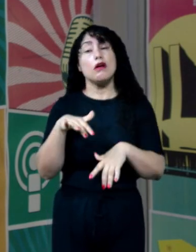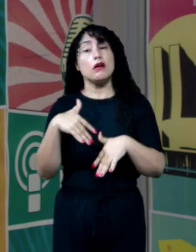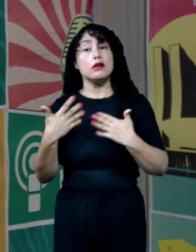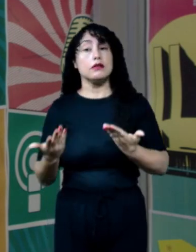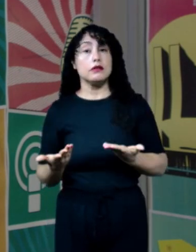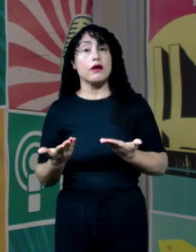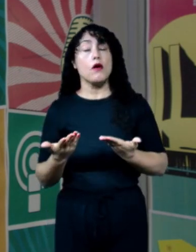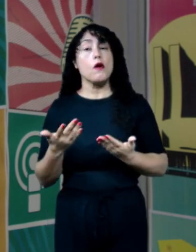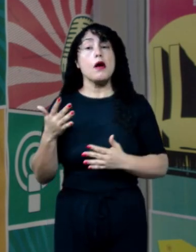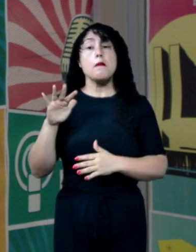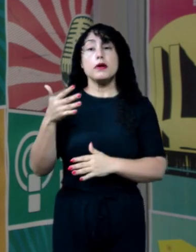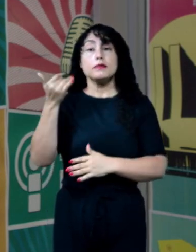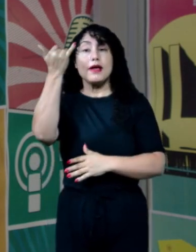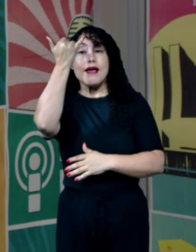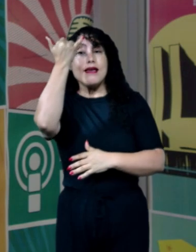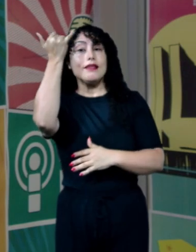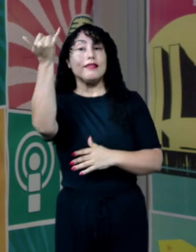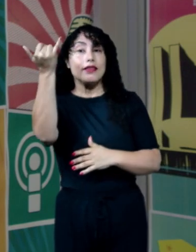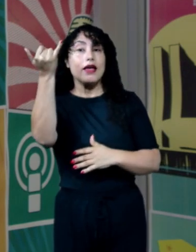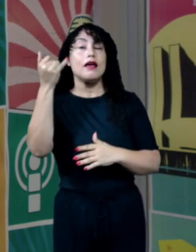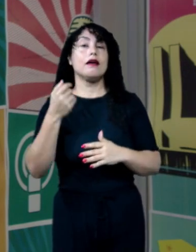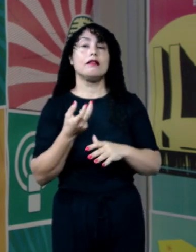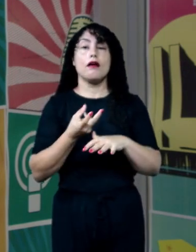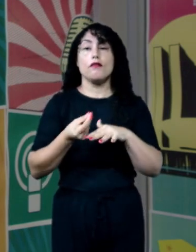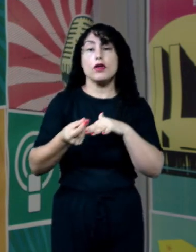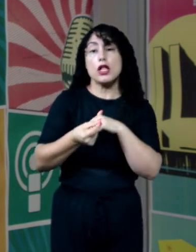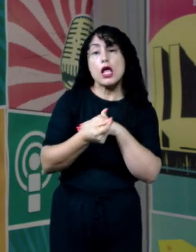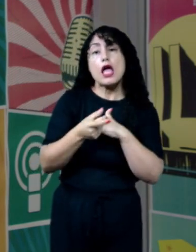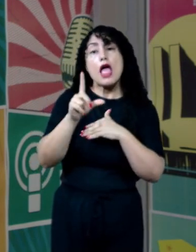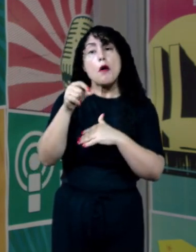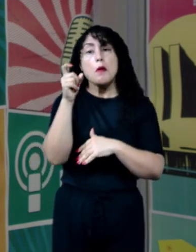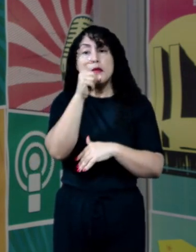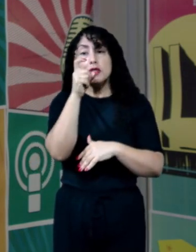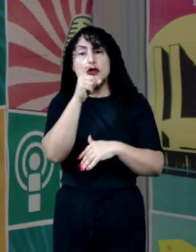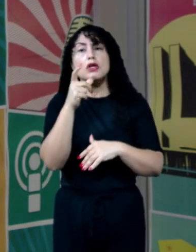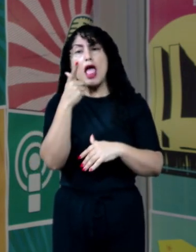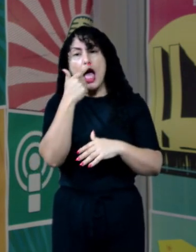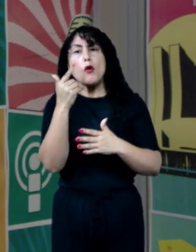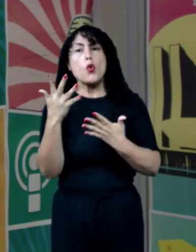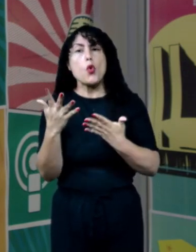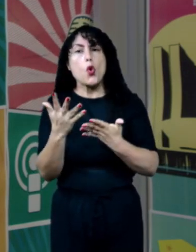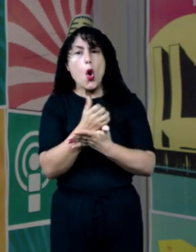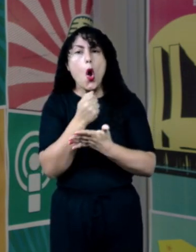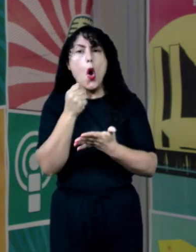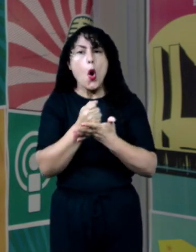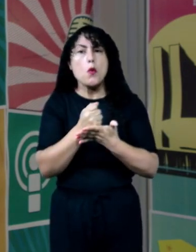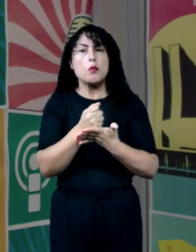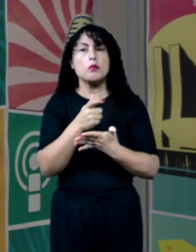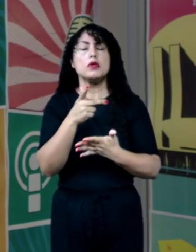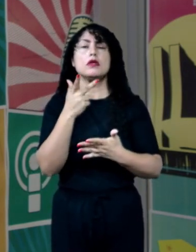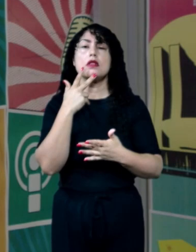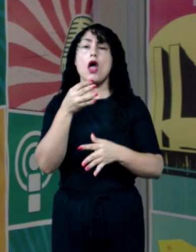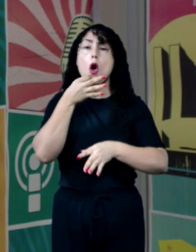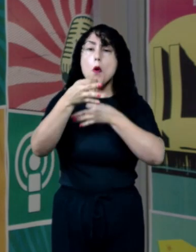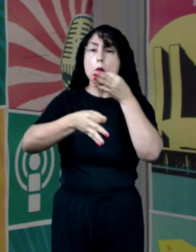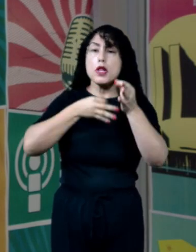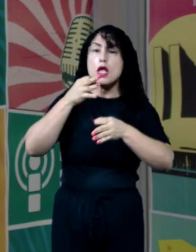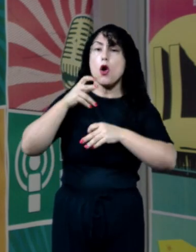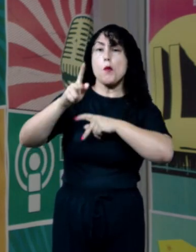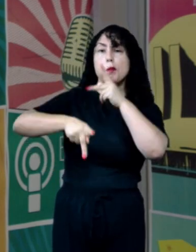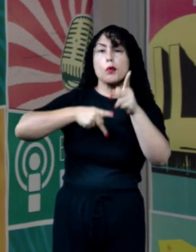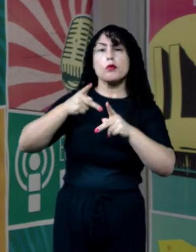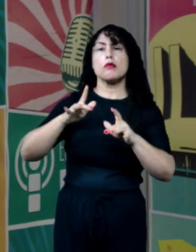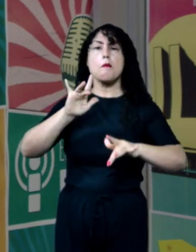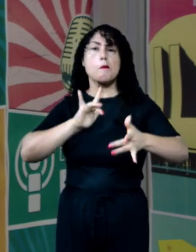essa é mais ou menos a ideia, sabe, da fake news. Ela é uma fraude, ela é como se fosse um golpe na opinião pública. E assim